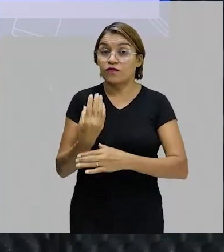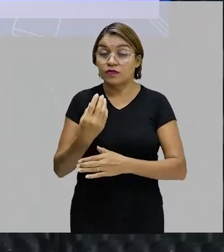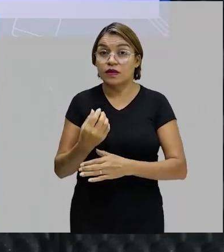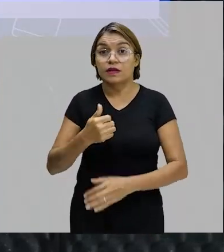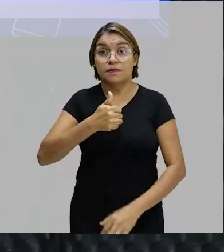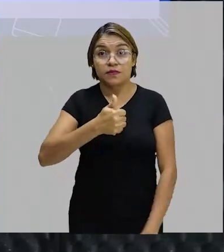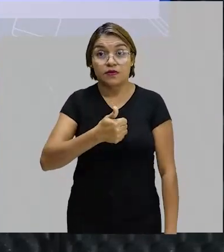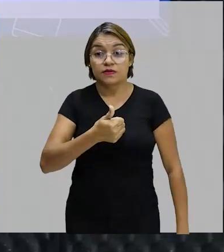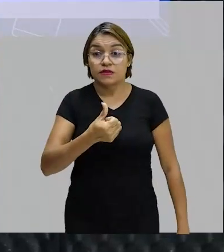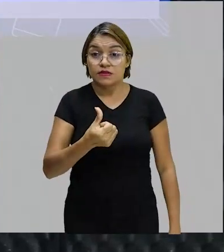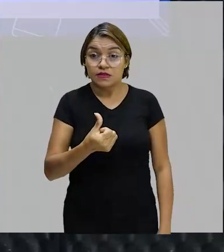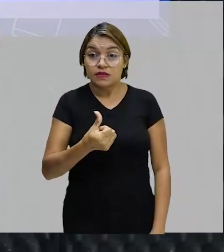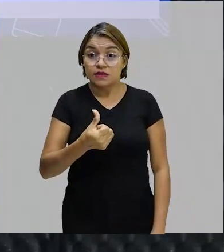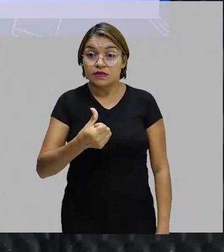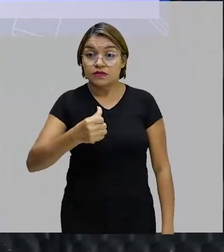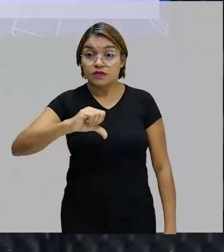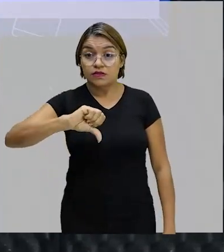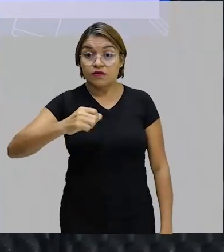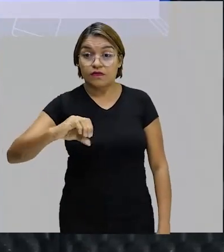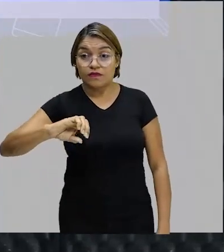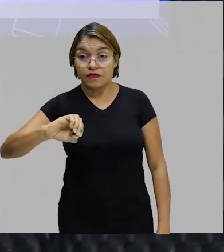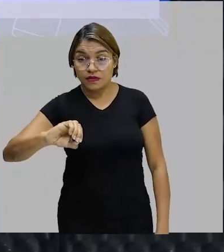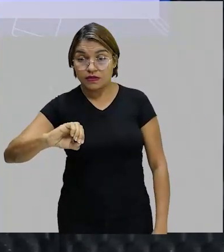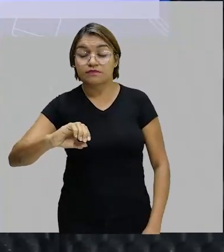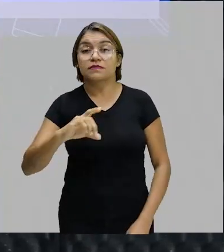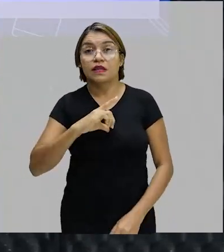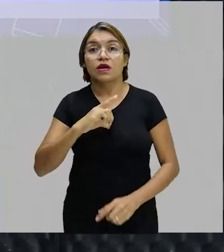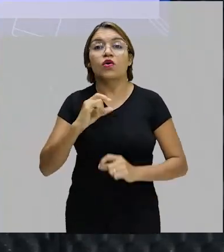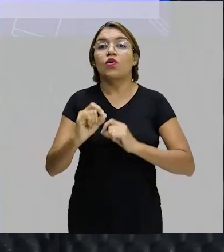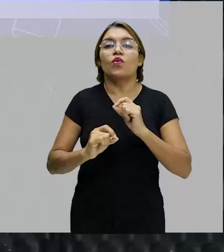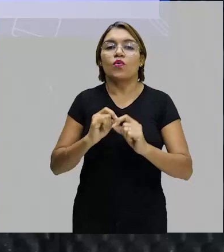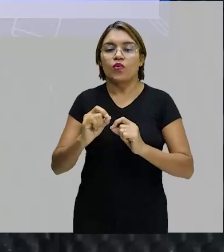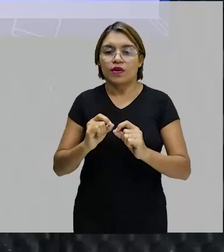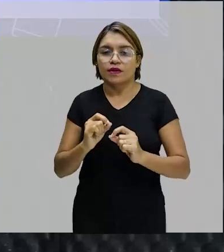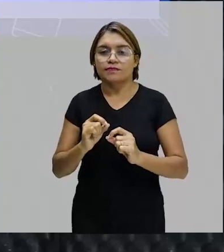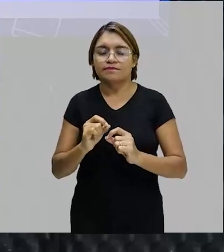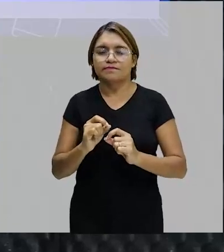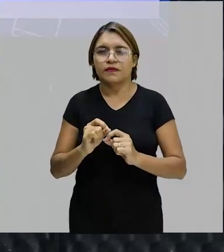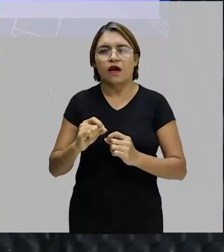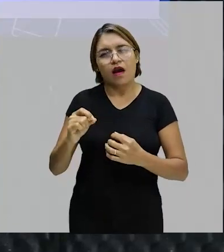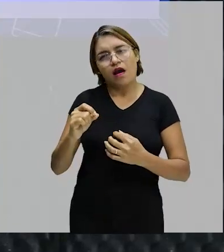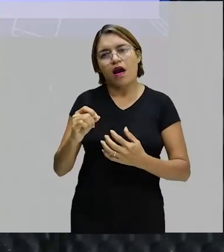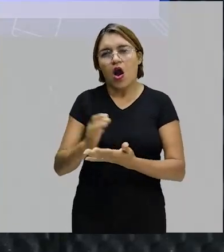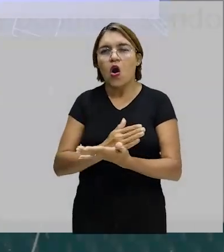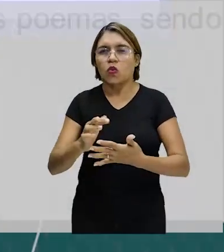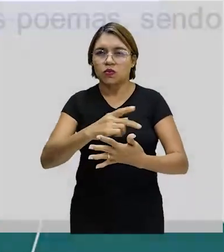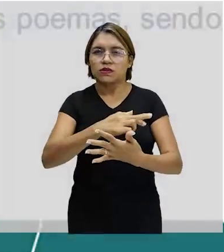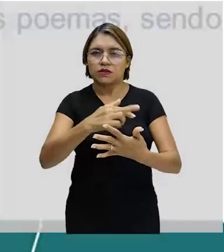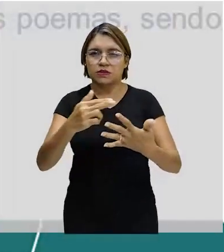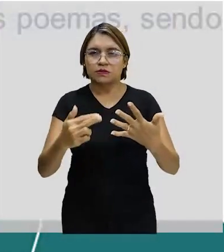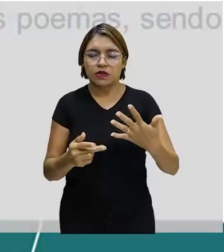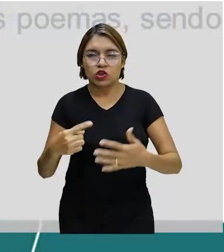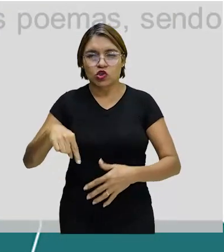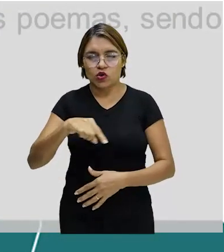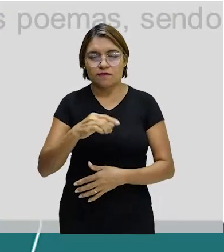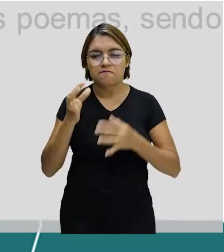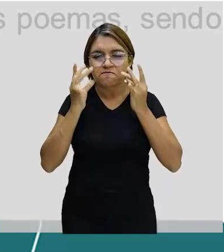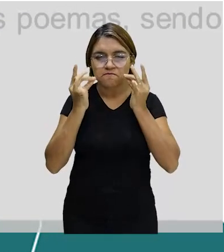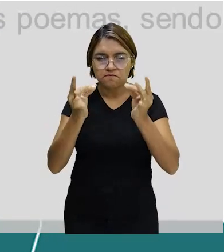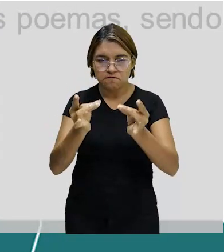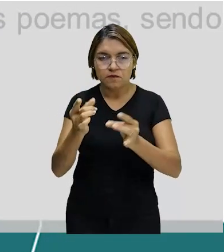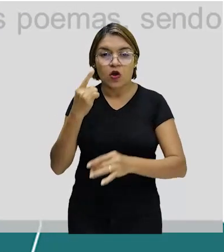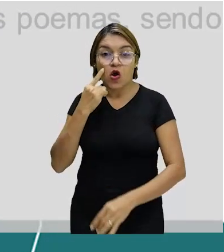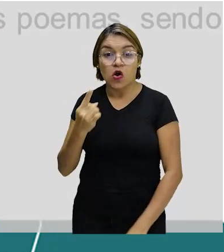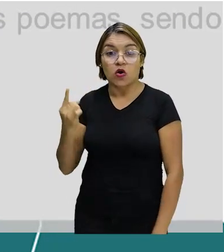1690. Então ela se destaca aí com alguns aspectos que a gente vai ver agora. De tal modo, o arcadismo